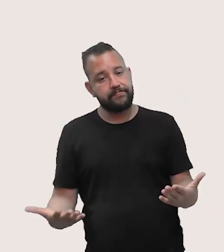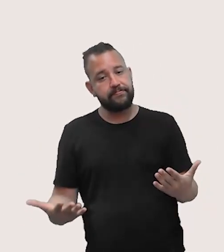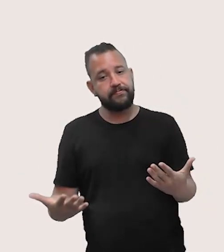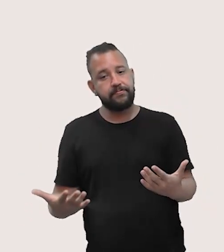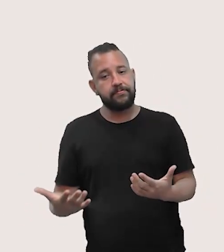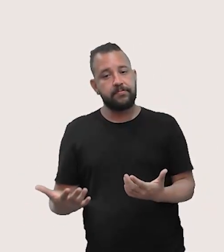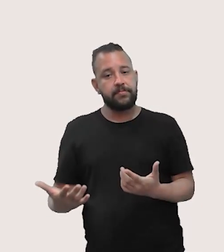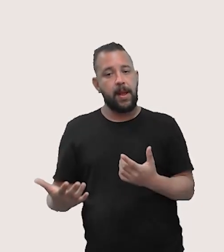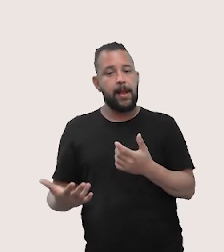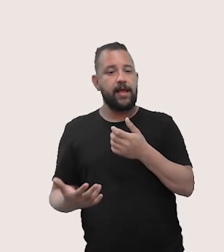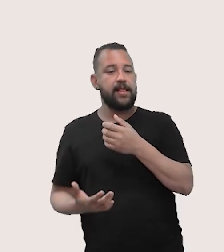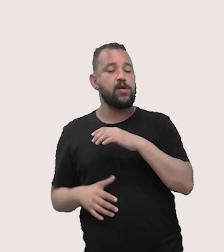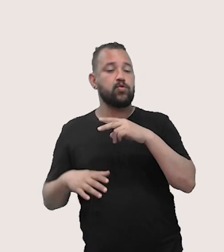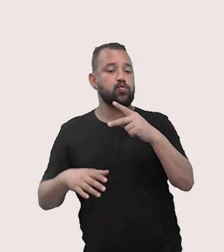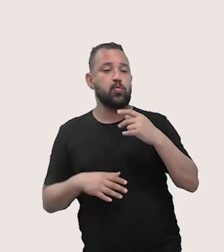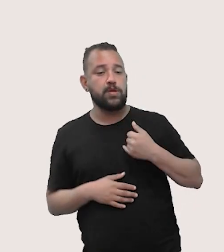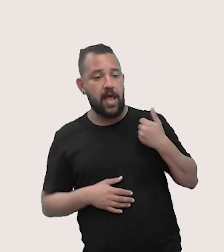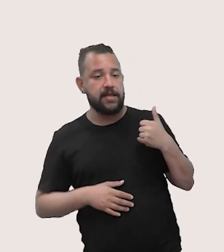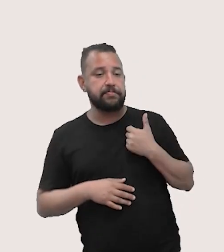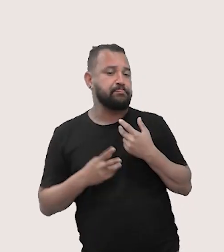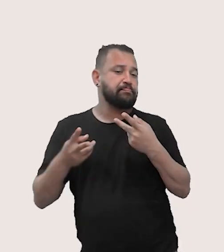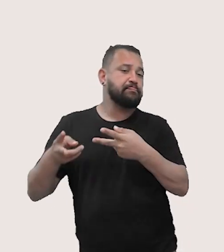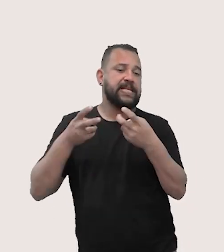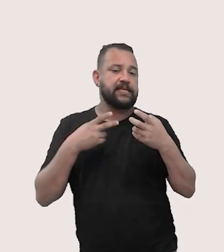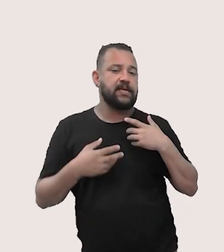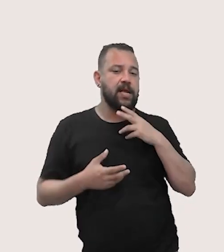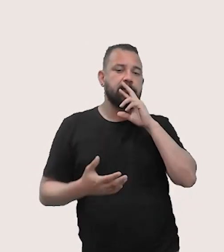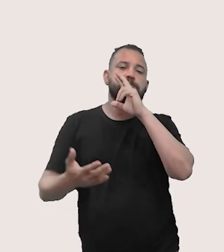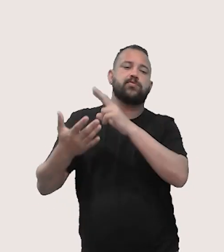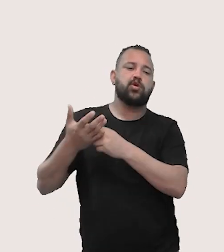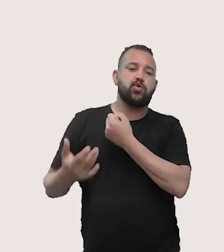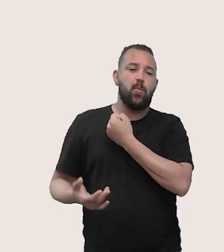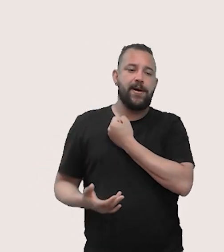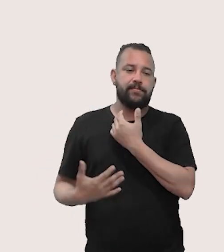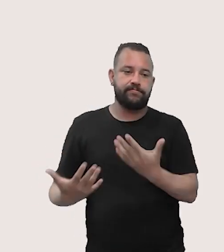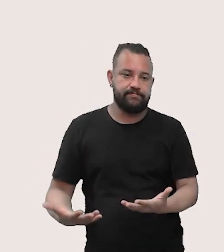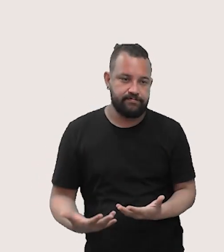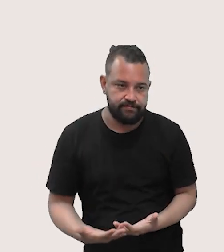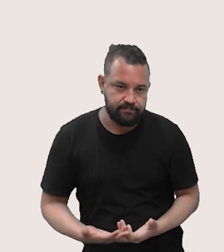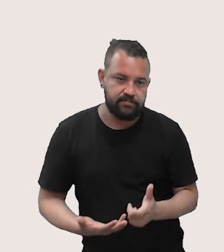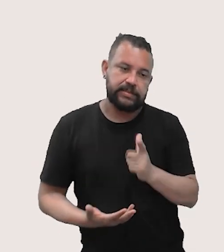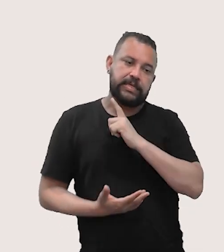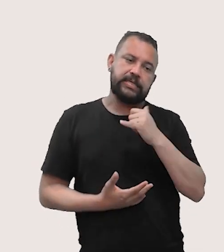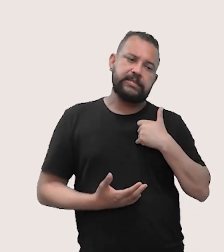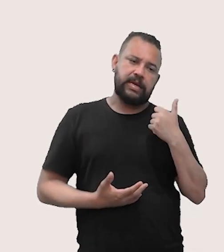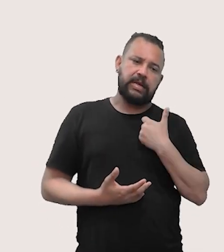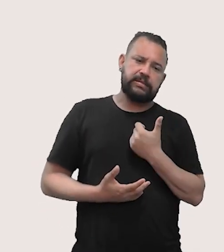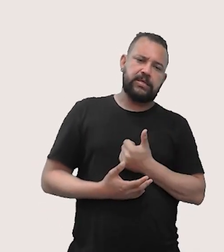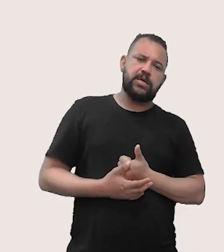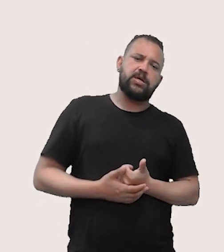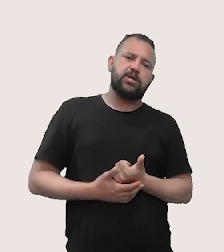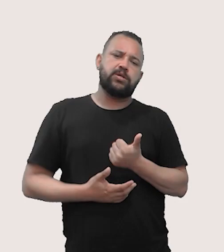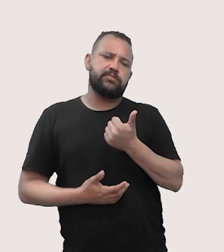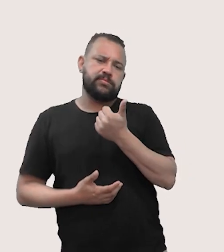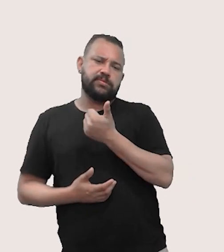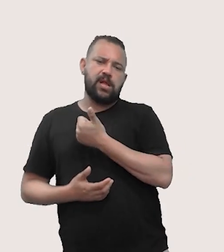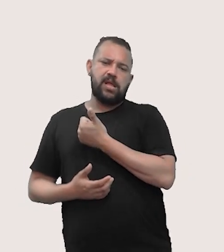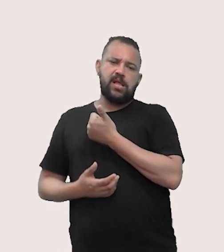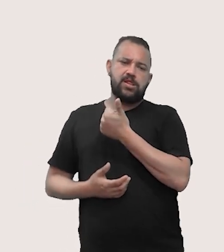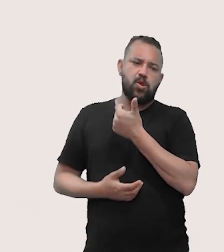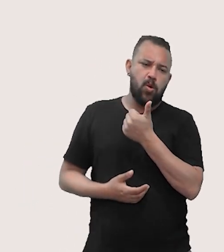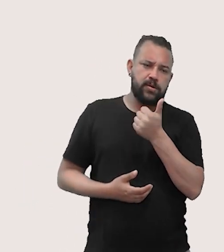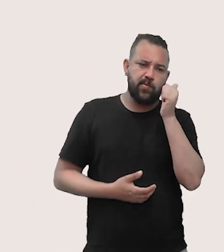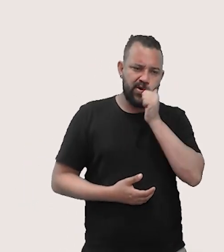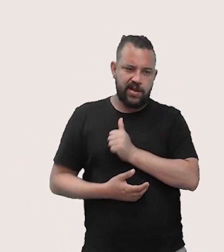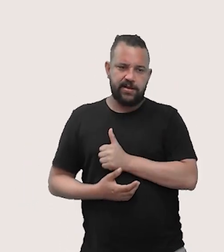investigada, qual sua idade, observe, a resposta é numérica. E aqui eu tenho idades de 2, 4, 6, 8, 10, 12 mulheres,